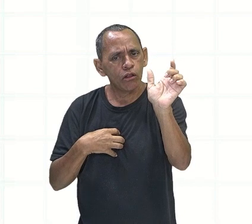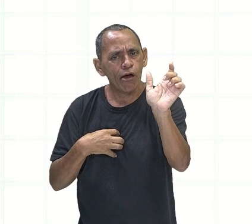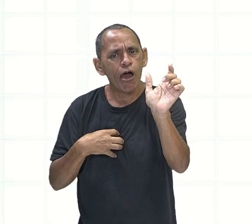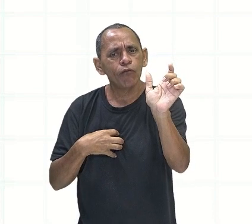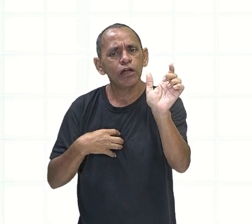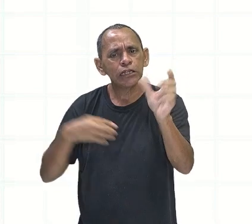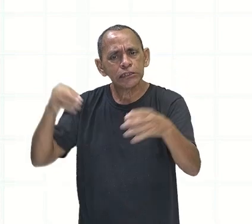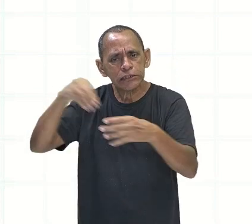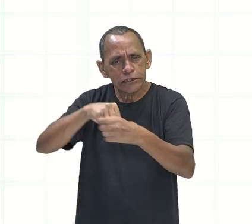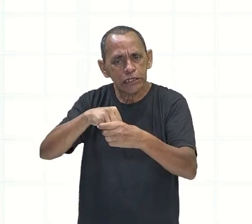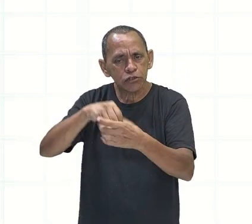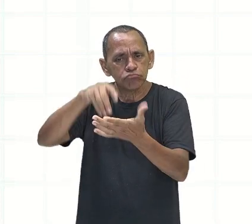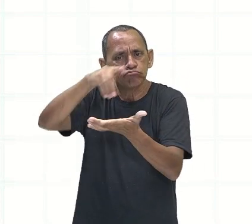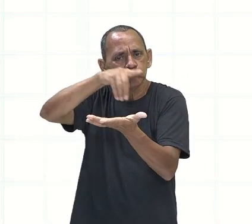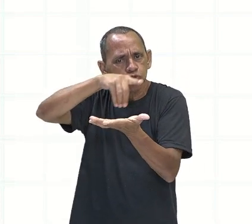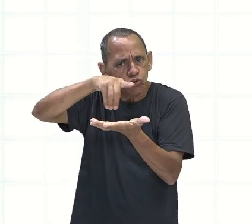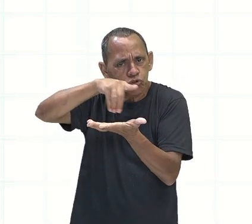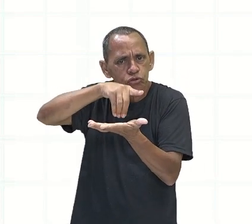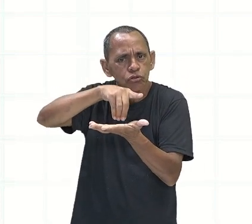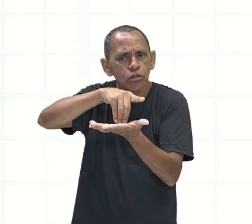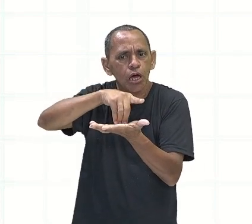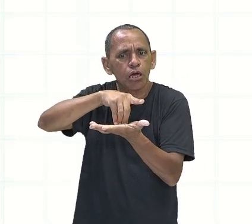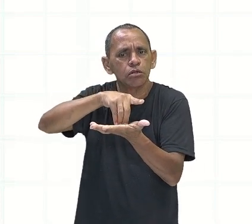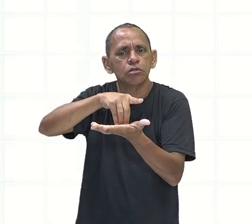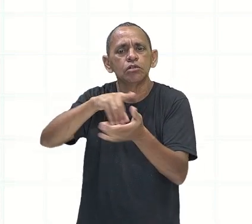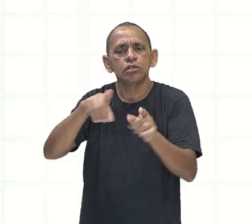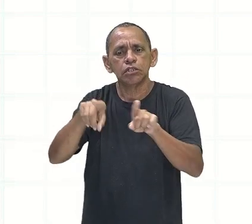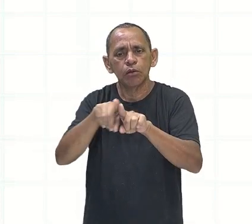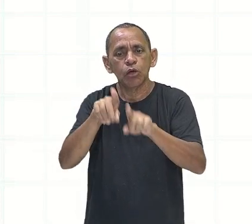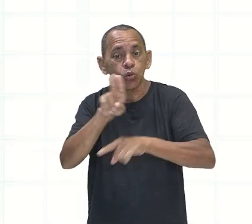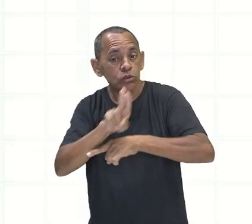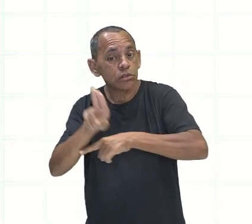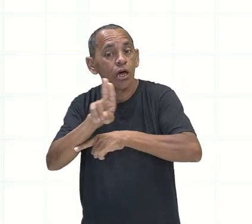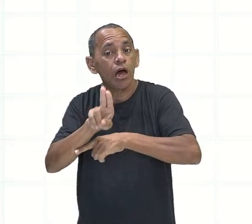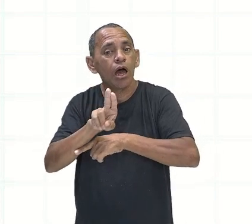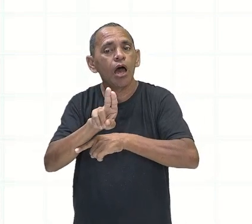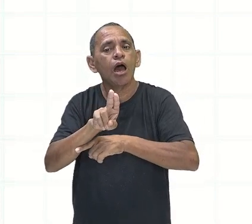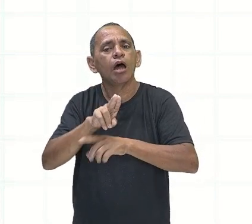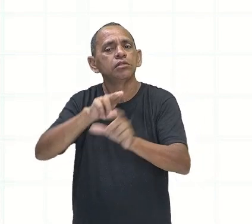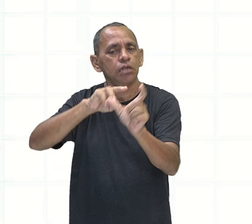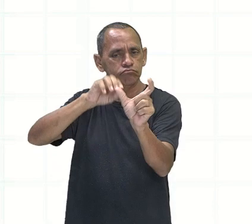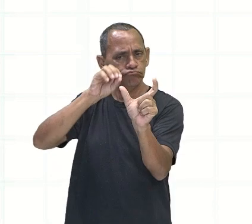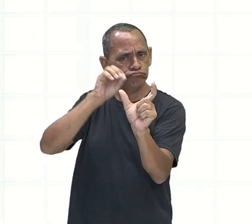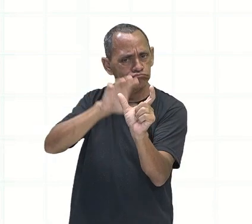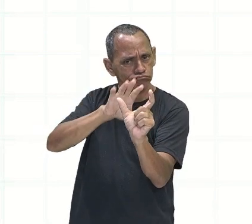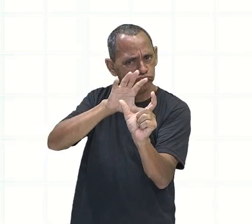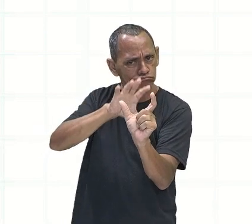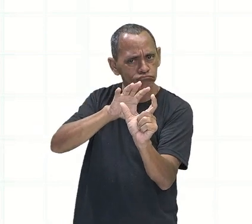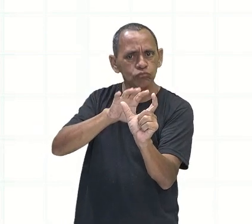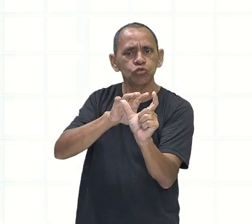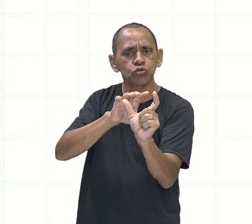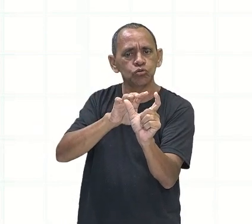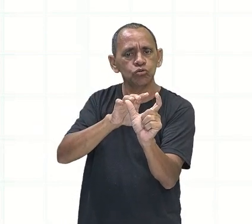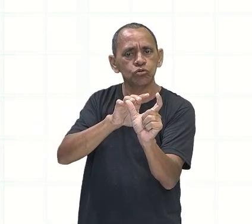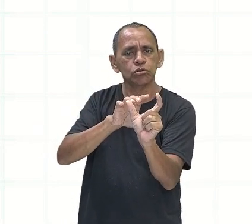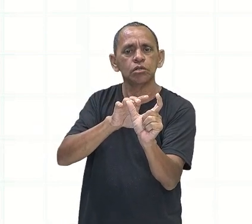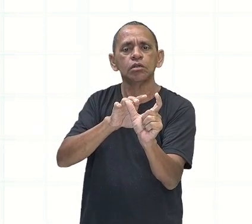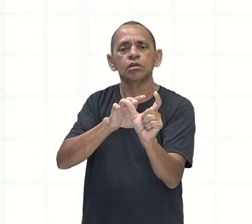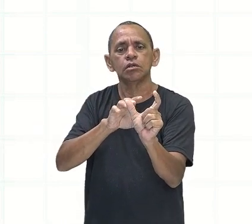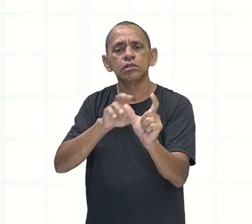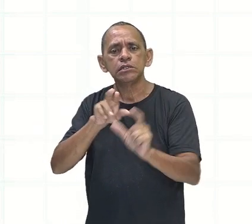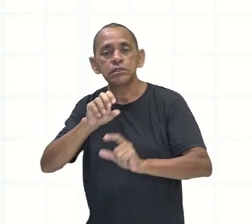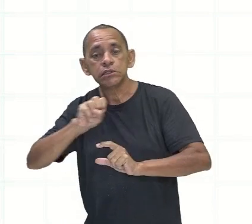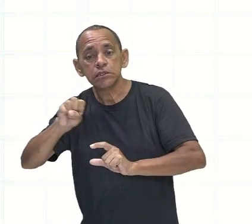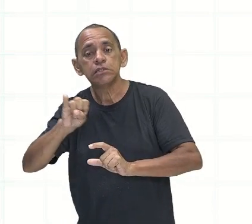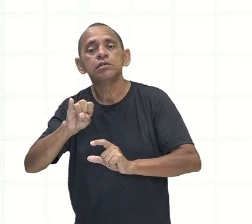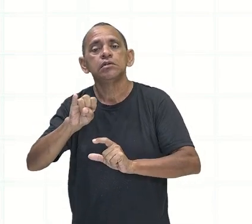dicionário. Dizemos que ela foi empregada no sentido denotativo, quando a significação vai